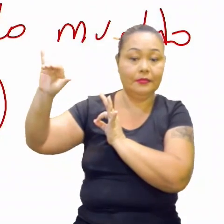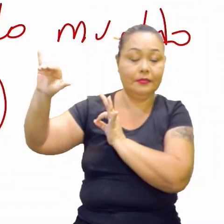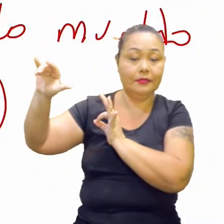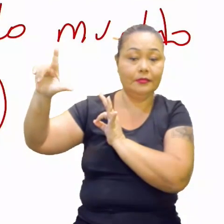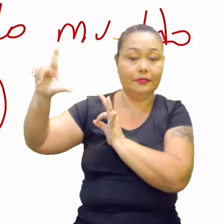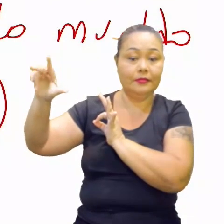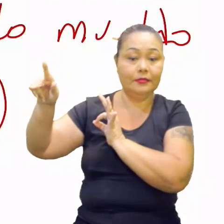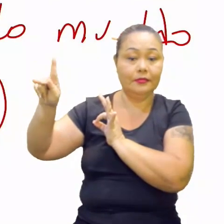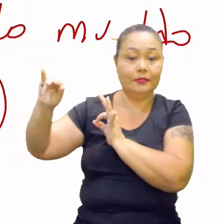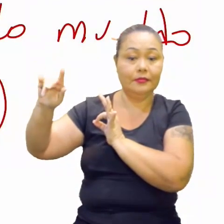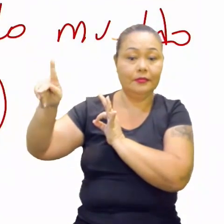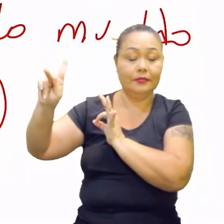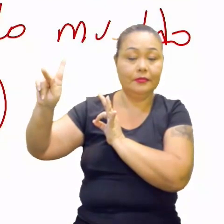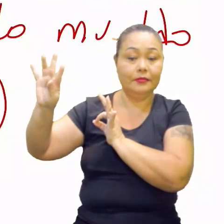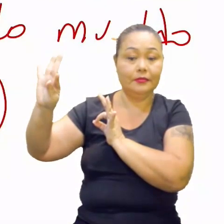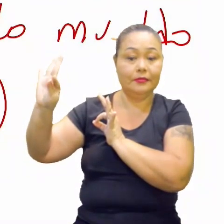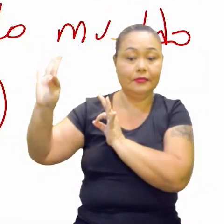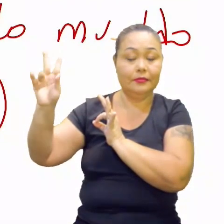like